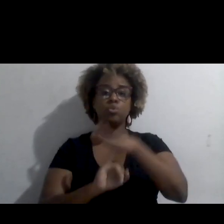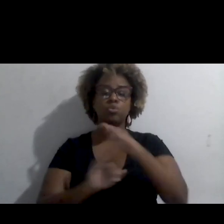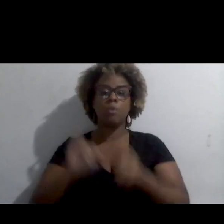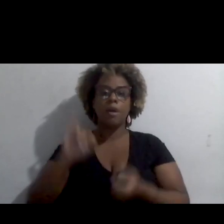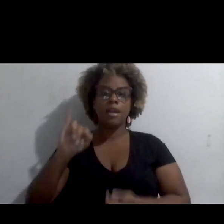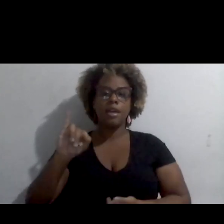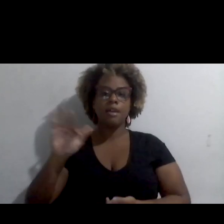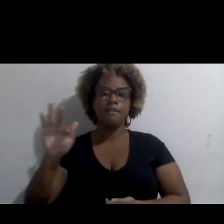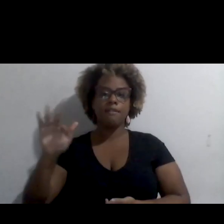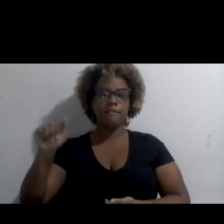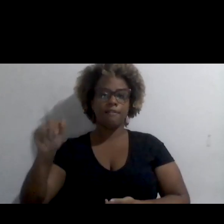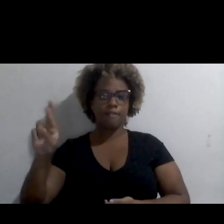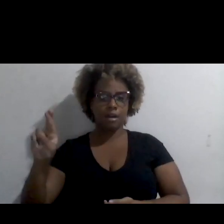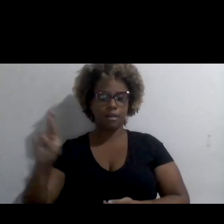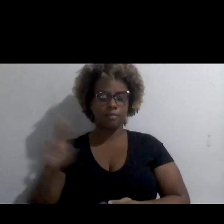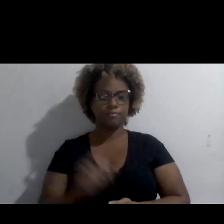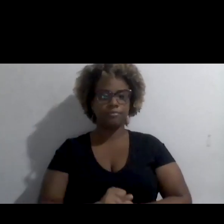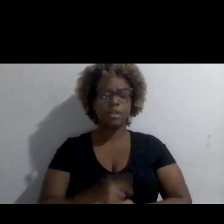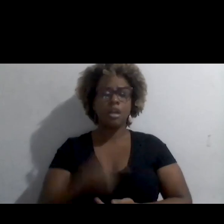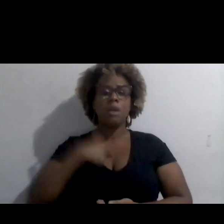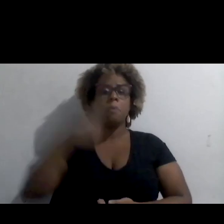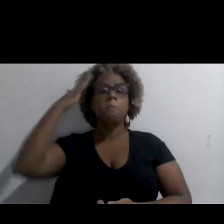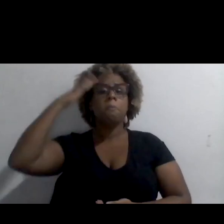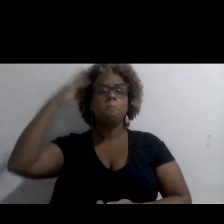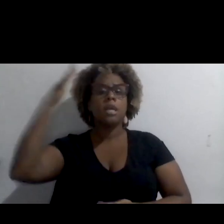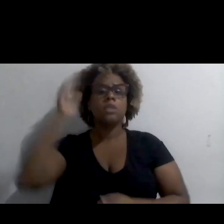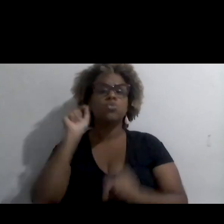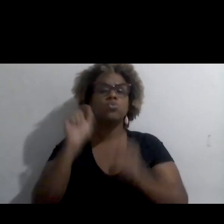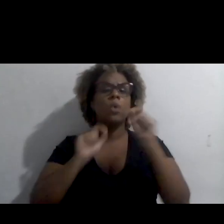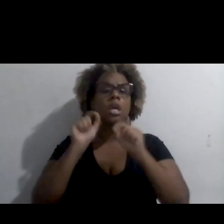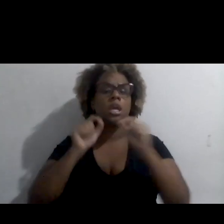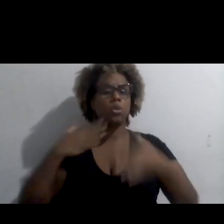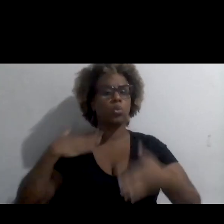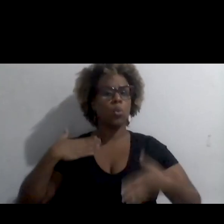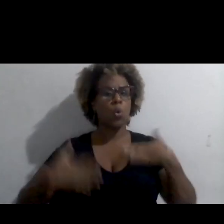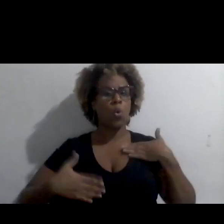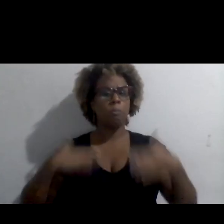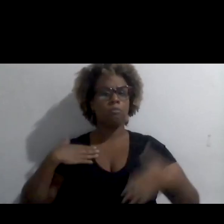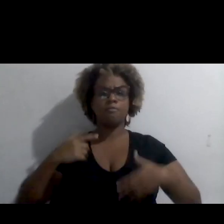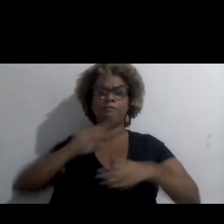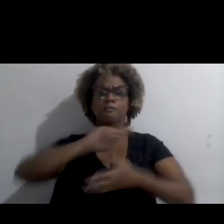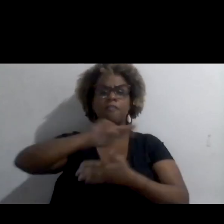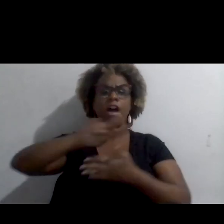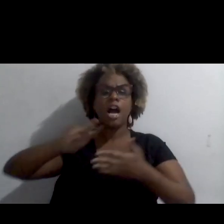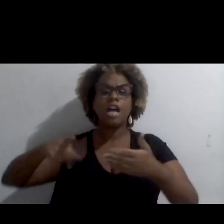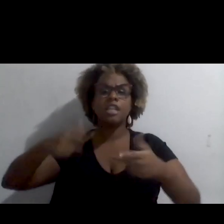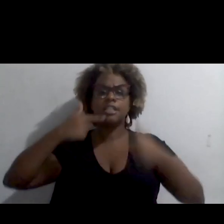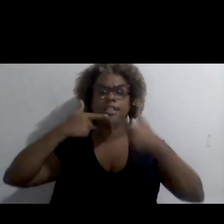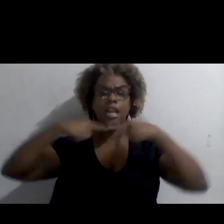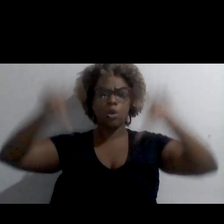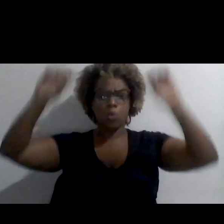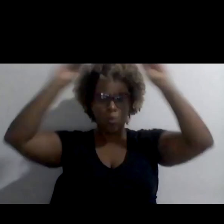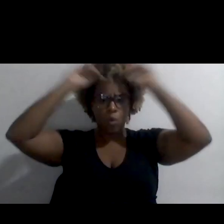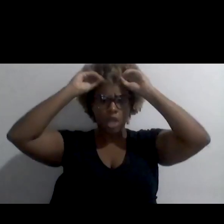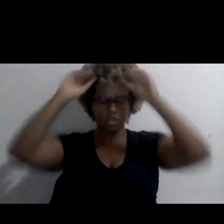que é que eu penso quando eu falo de corpo? O corpo ele perpassa todas as linguagens da arte, né? E aí o que acontece? Quando o